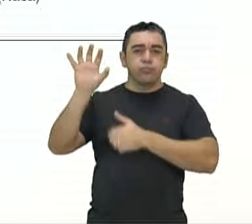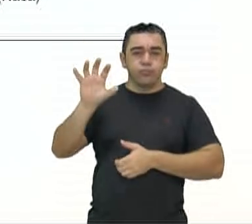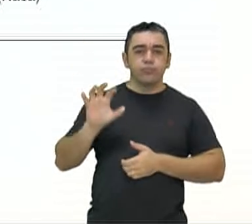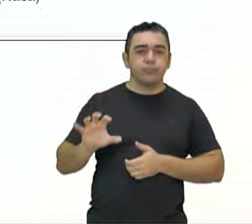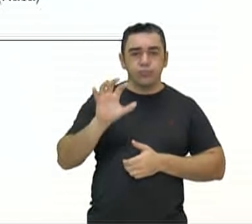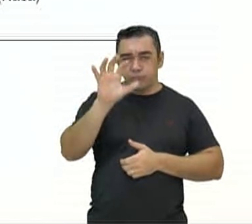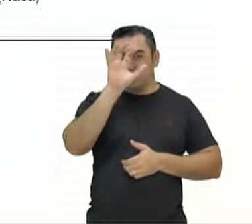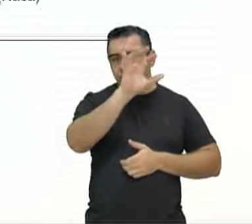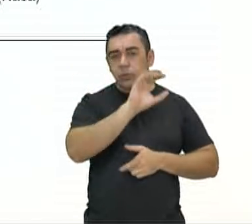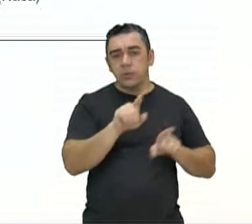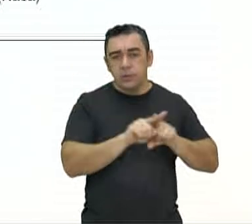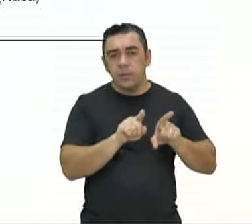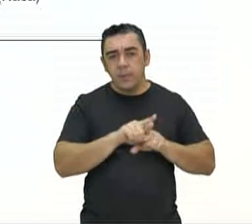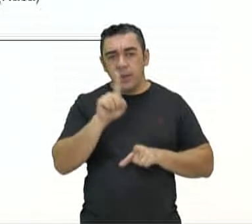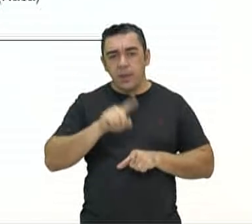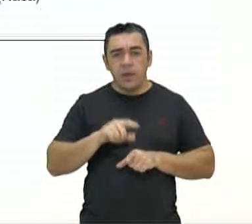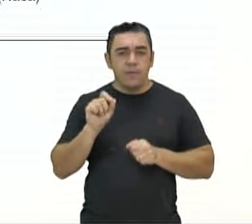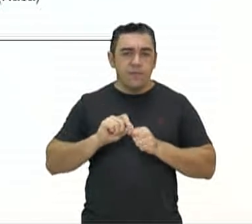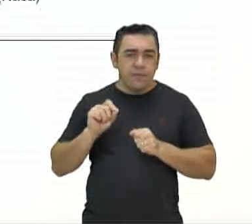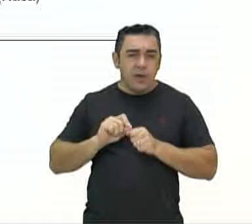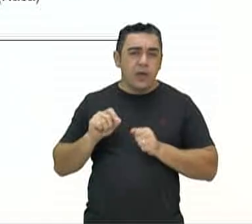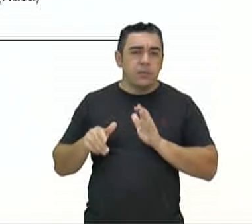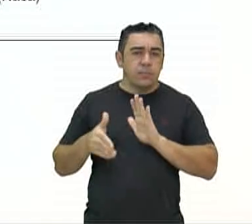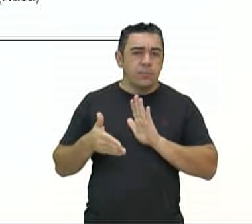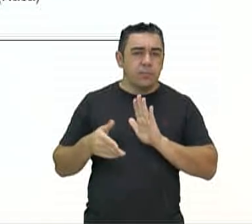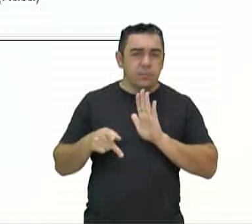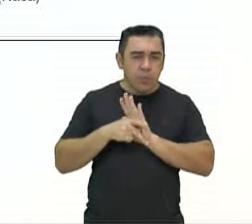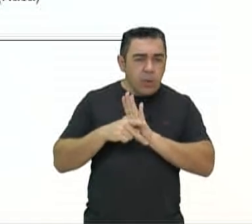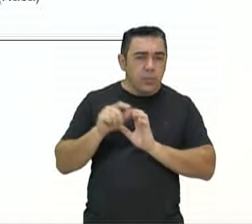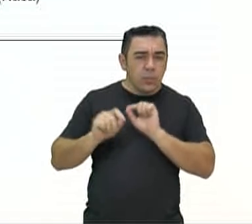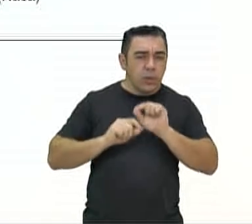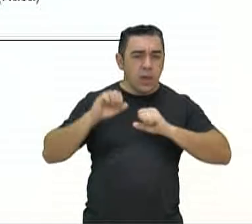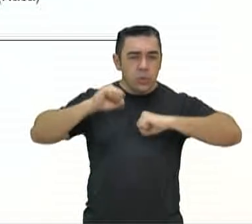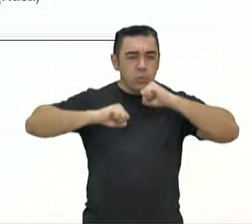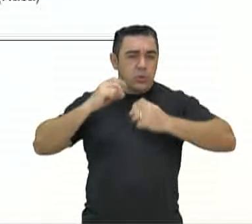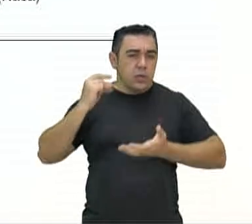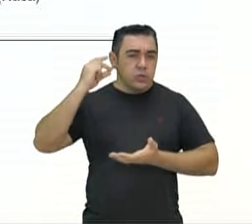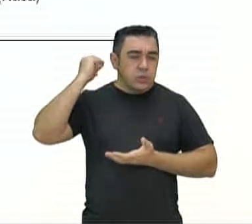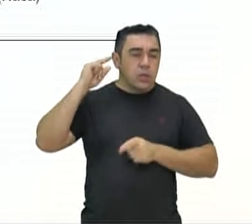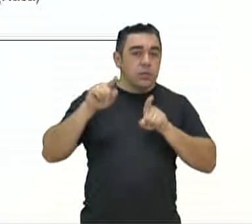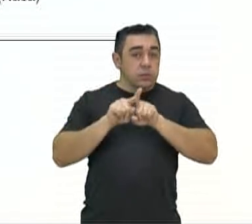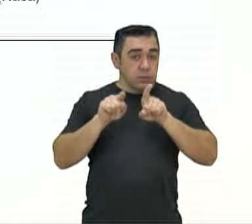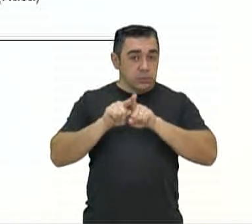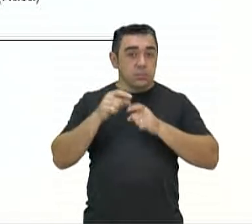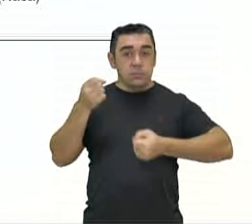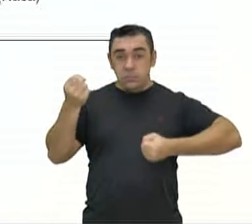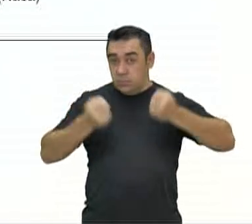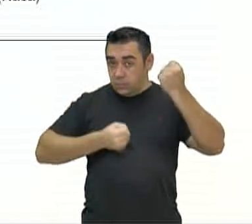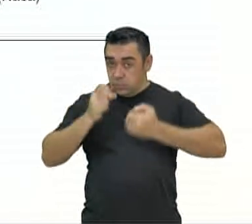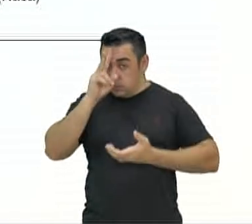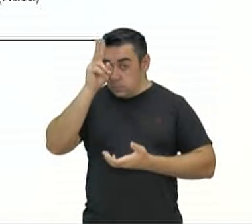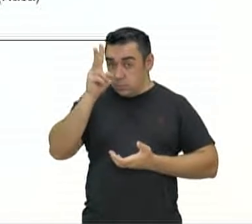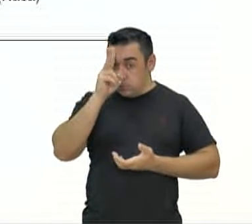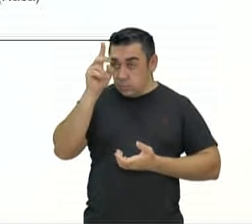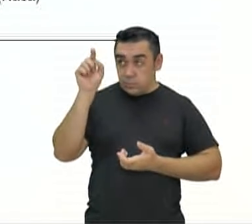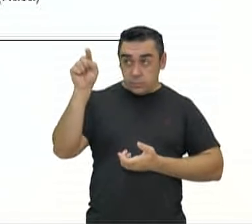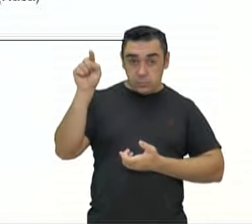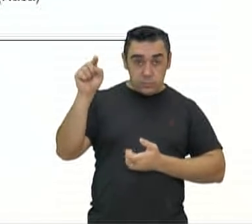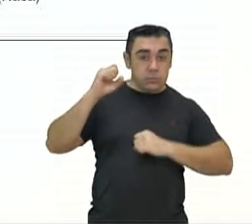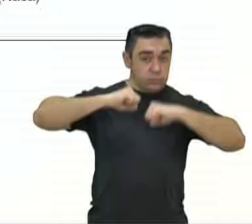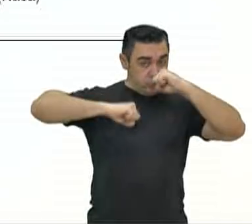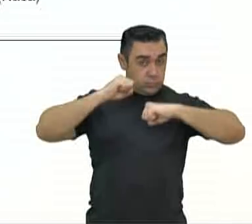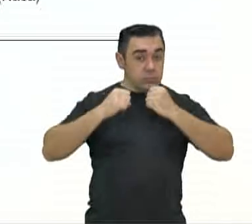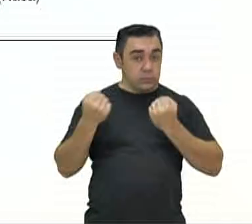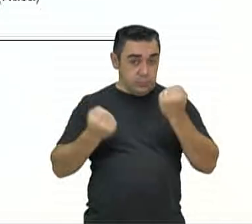ó, áreas de manufatura, né, da indústria antiga, automobilística muito forte naquele espaço